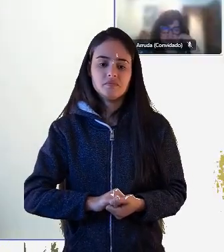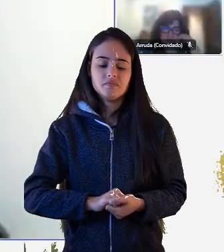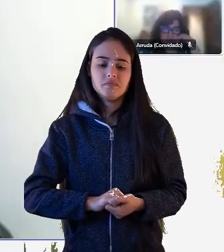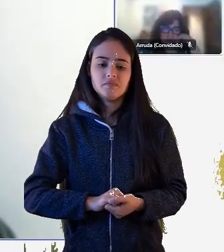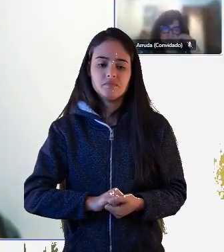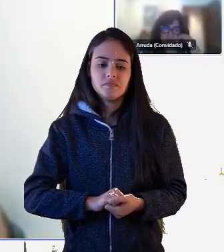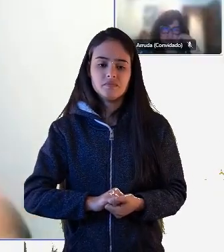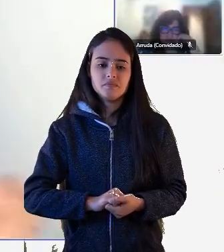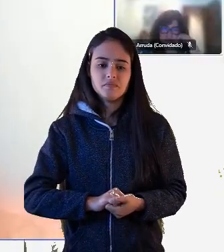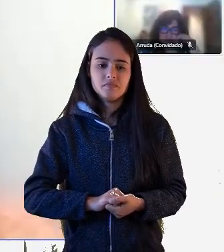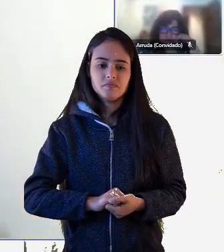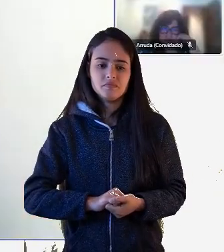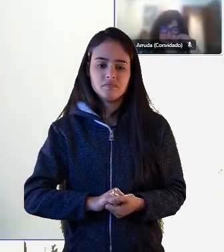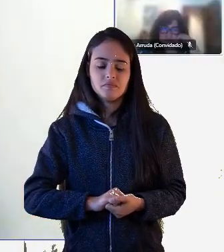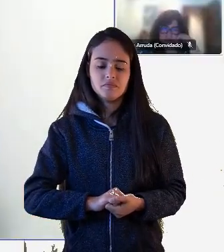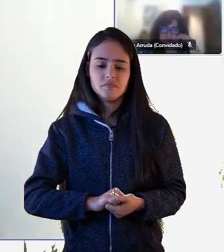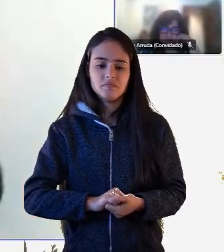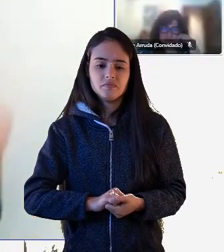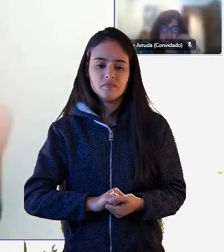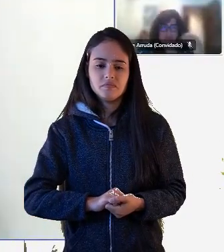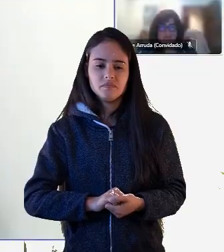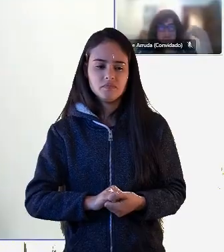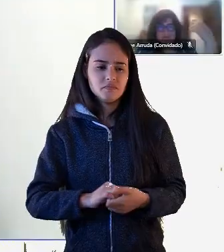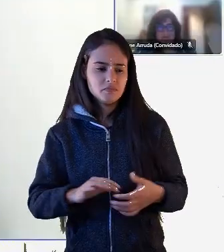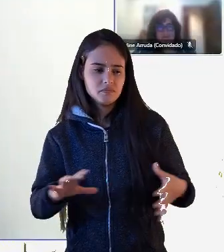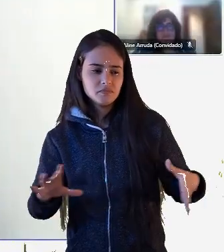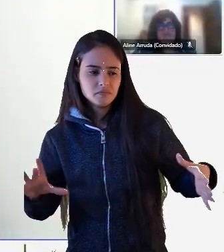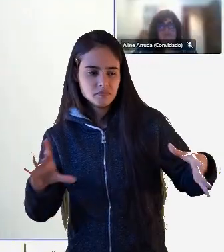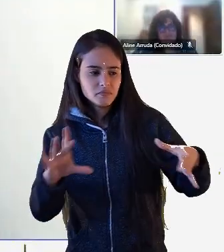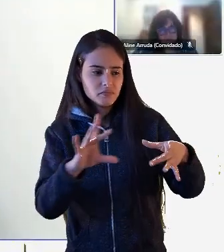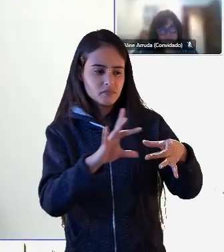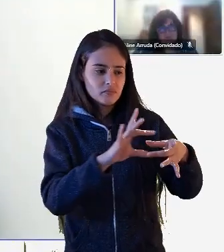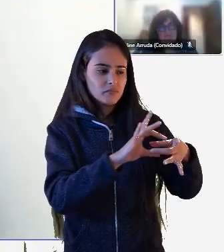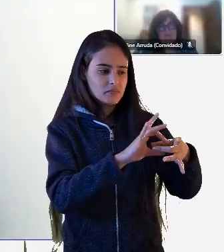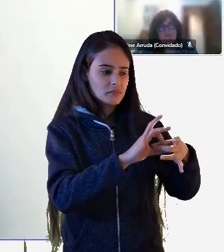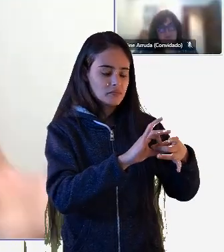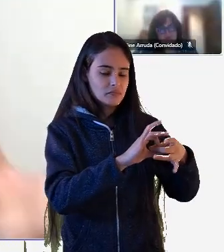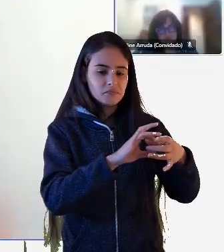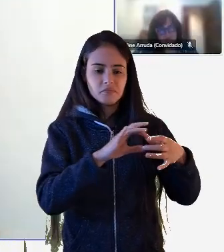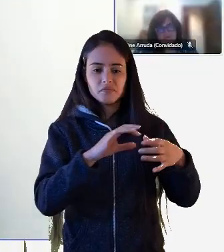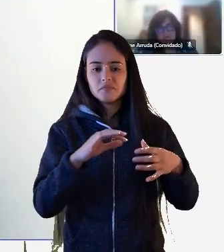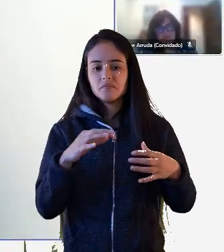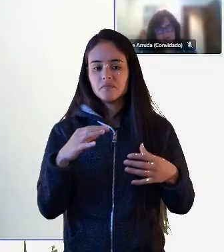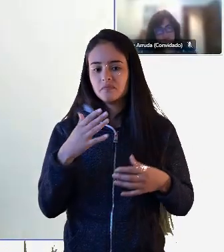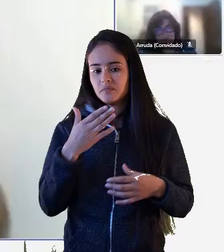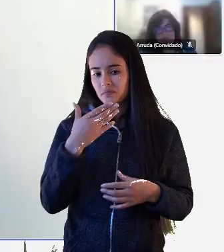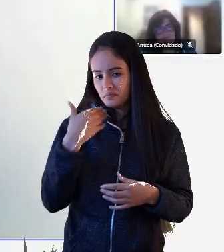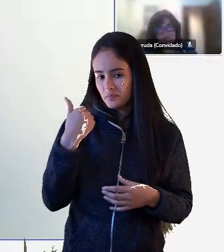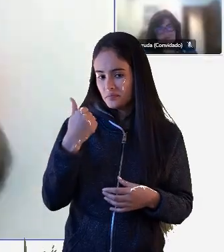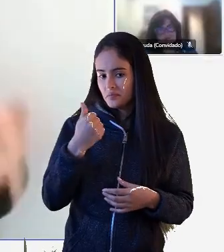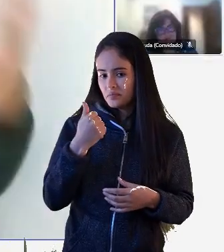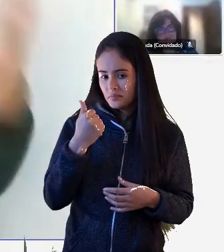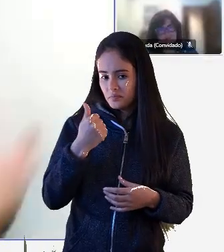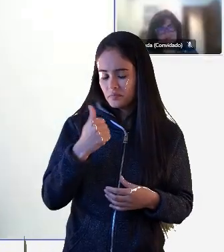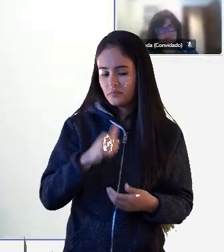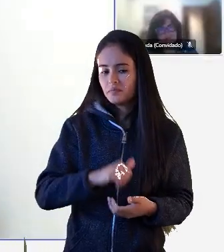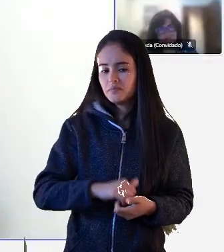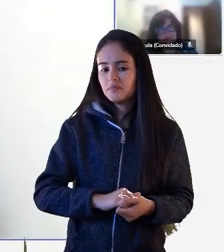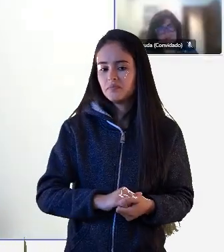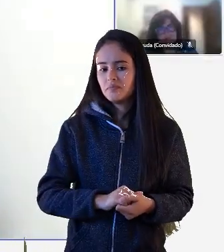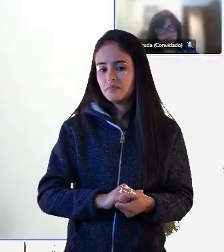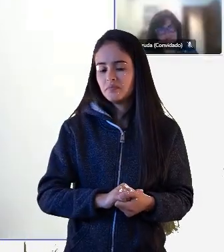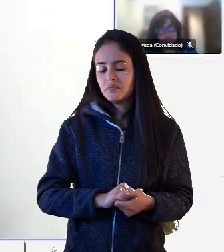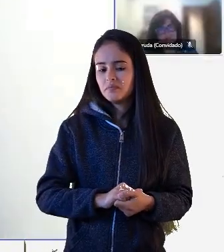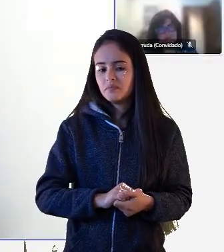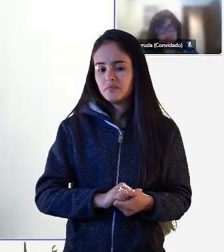um ritmo tem o nome também de uma dança e de uma festa, como é o caso do samba, né? Que significa um ritmo, uma dança e uma